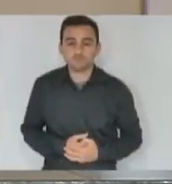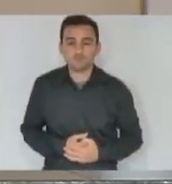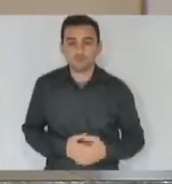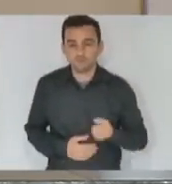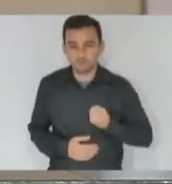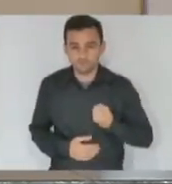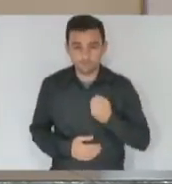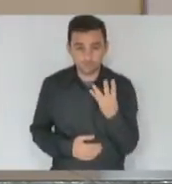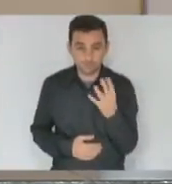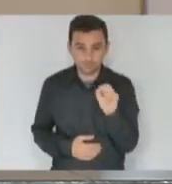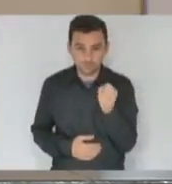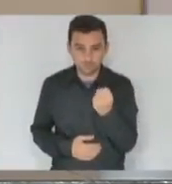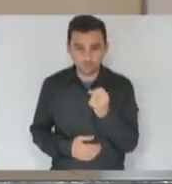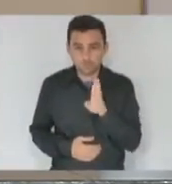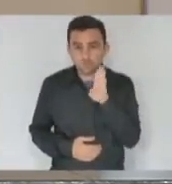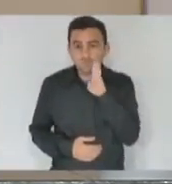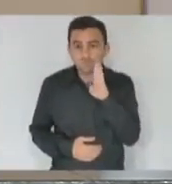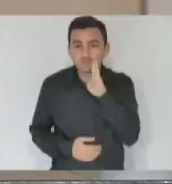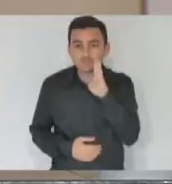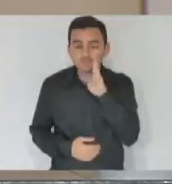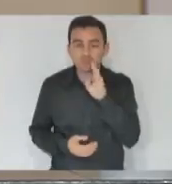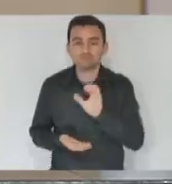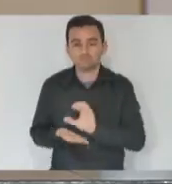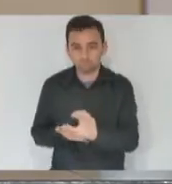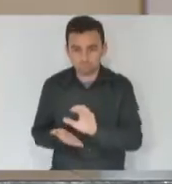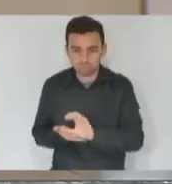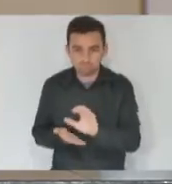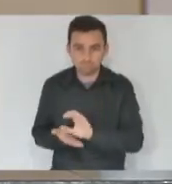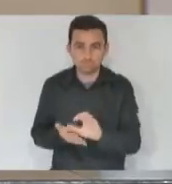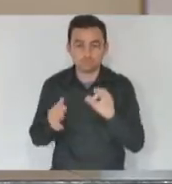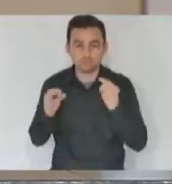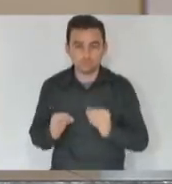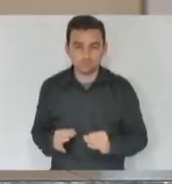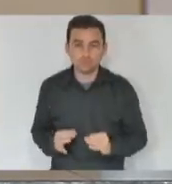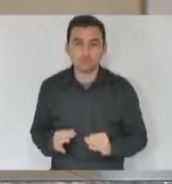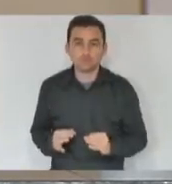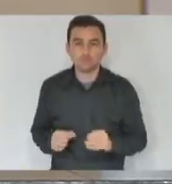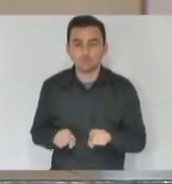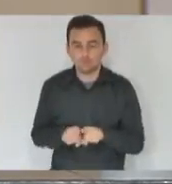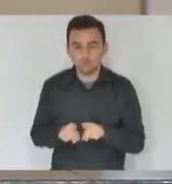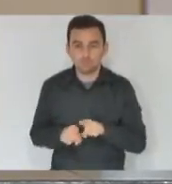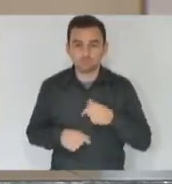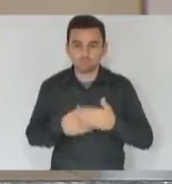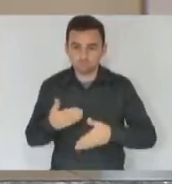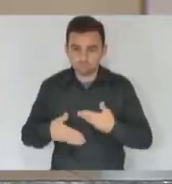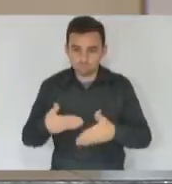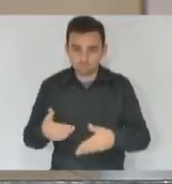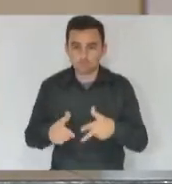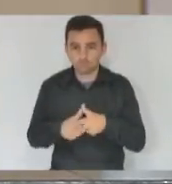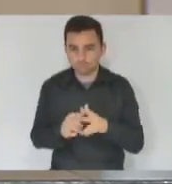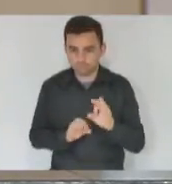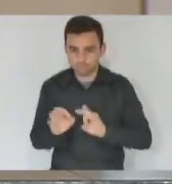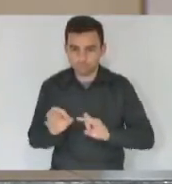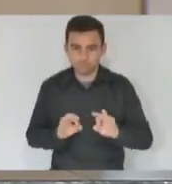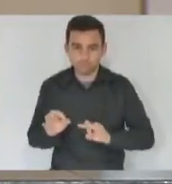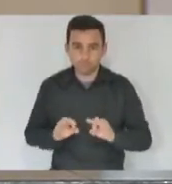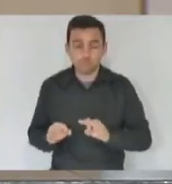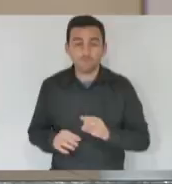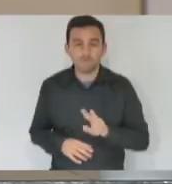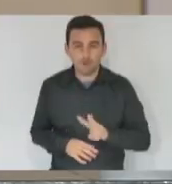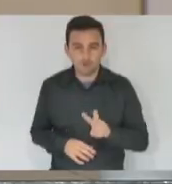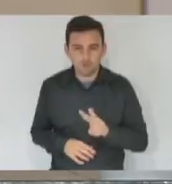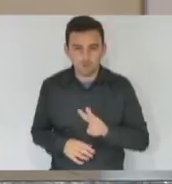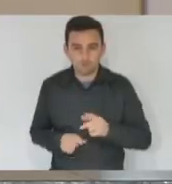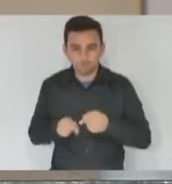do Estado para que efetue os devidos repasses financeiros, bem como providencie o reajuste dos valores do convênio firmado com